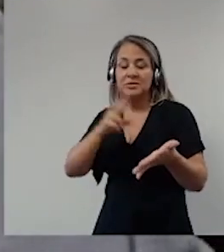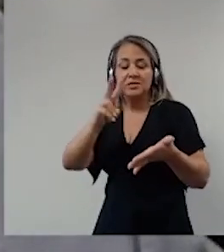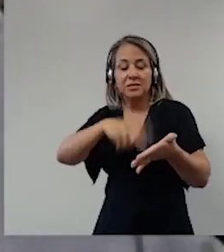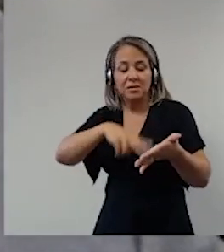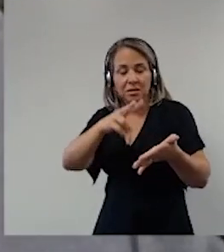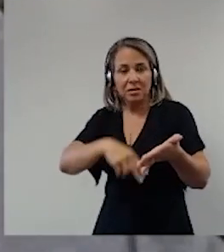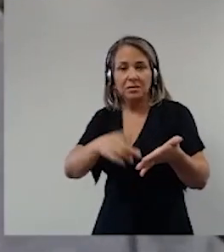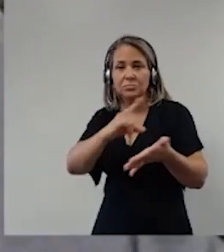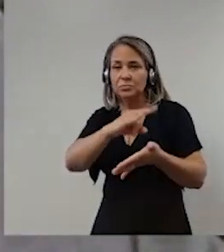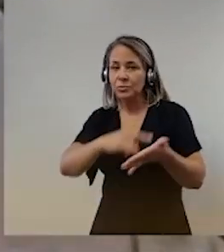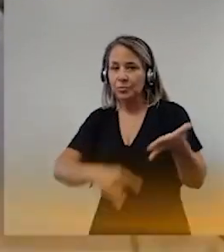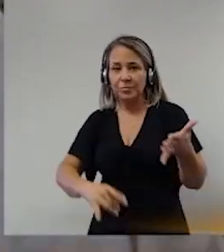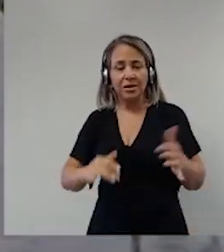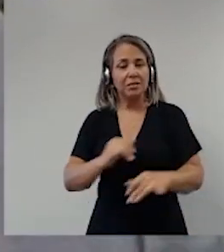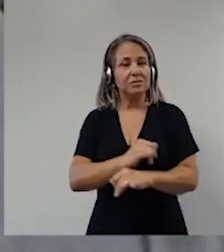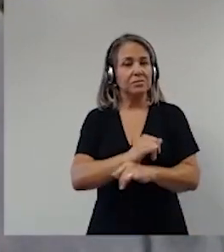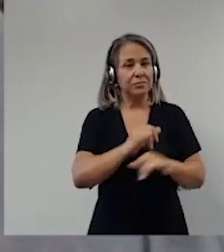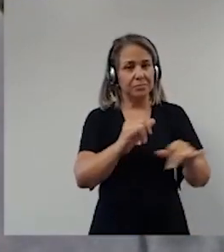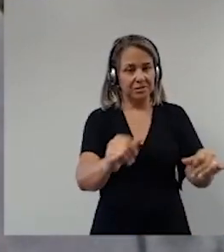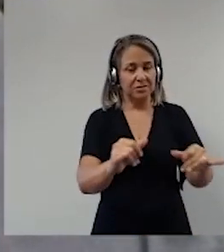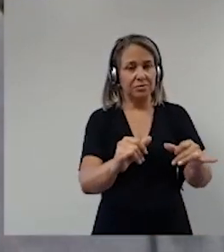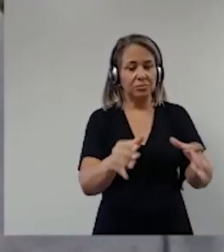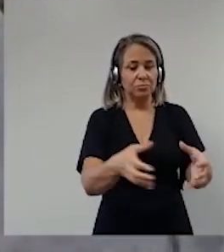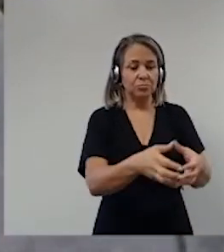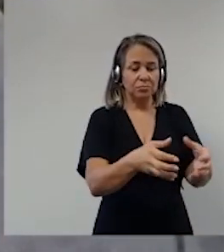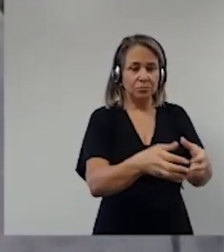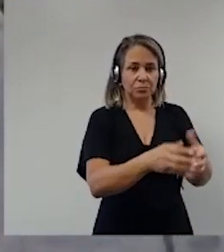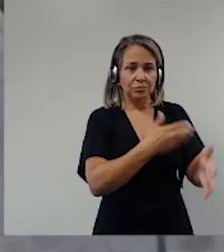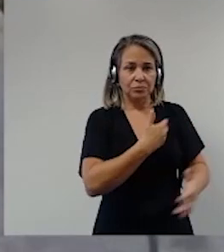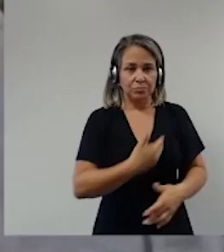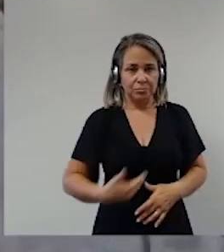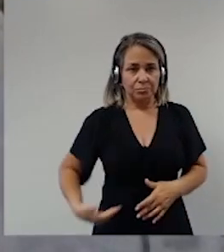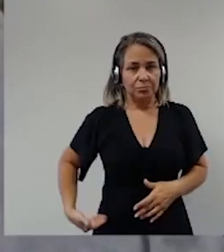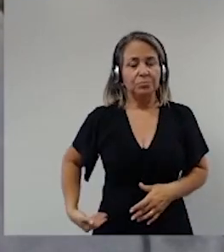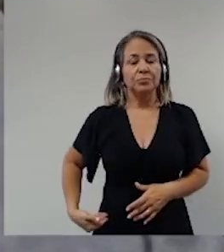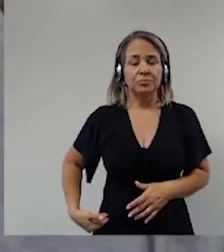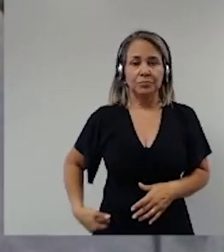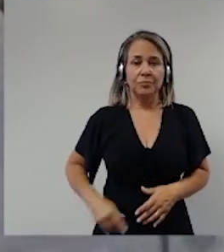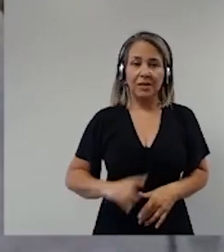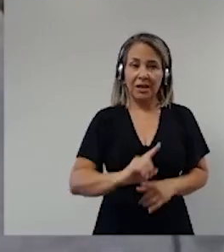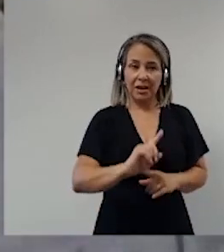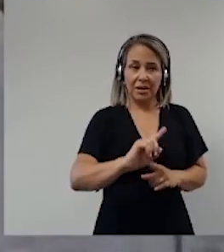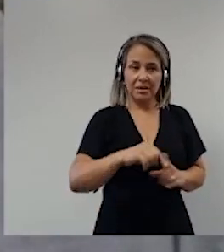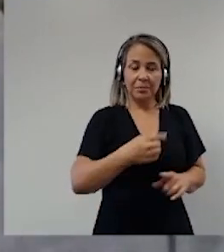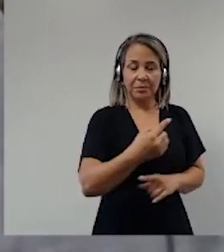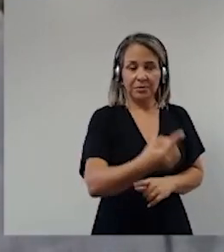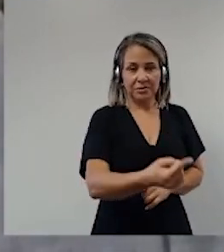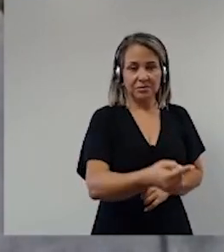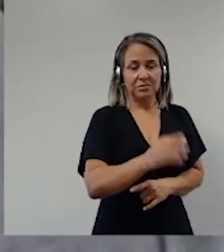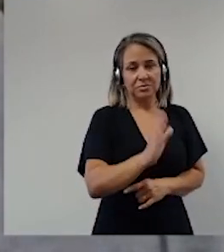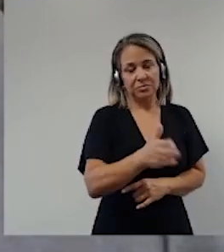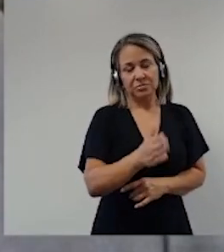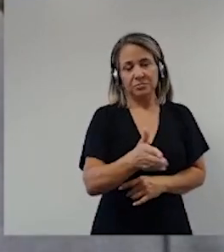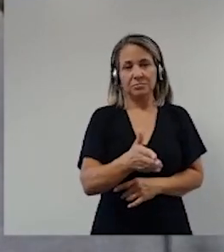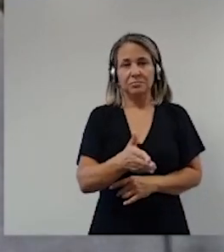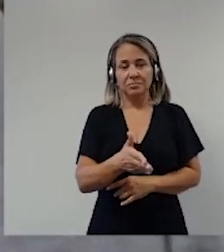informações das entidades públicas, né? E depois,